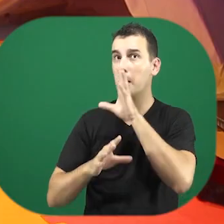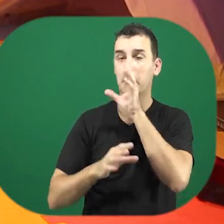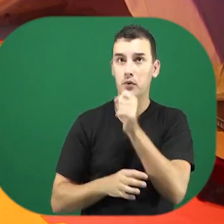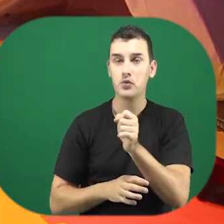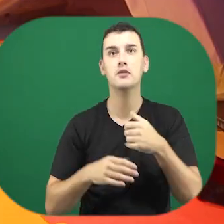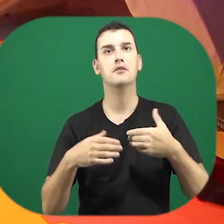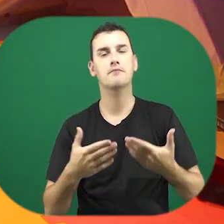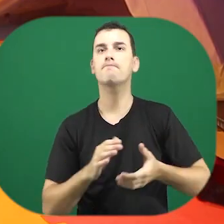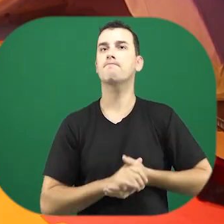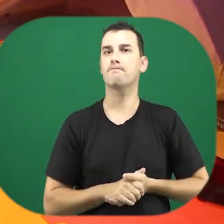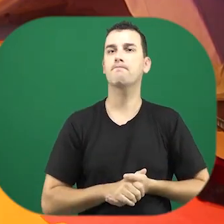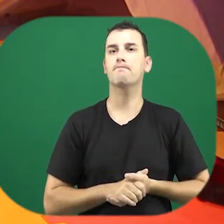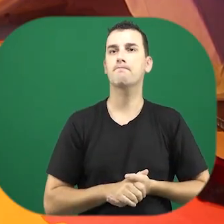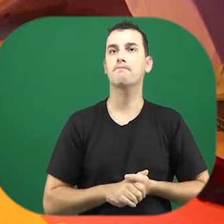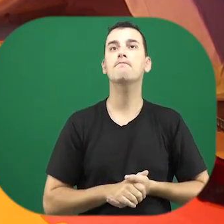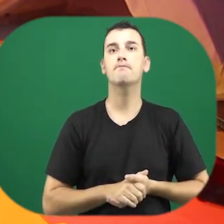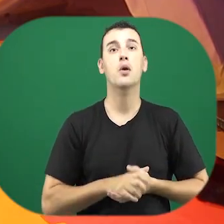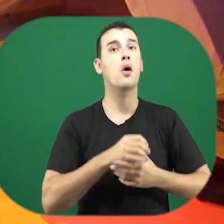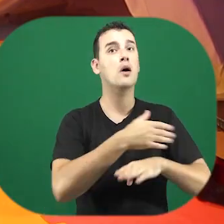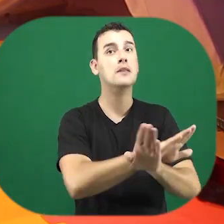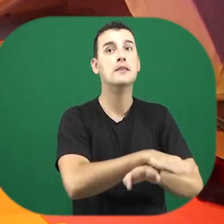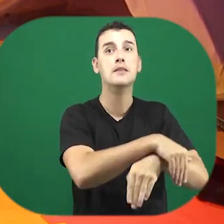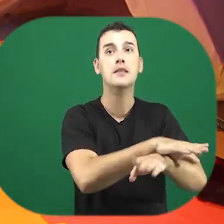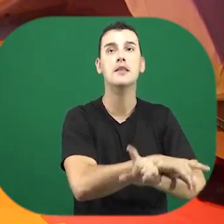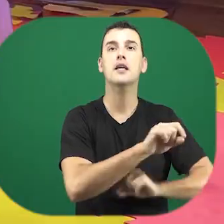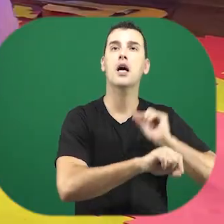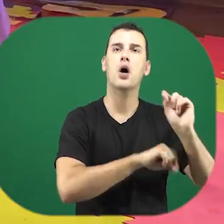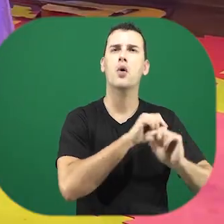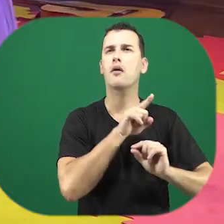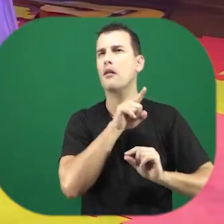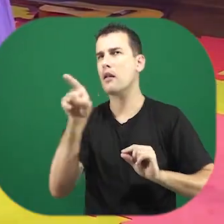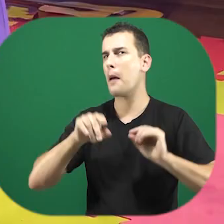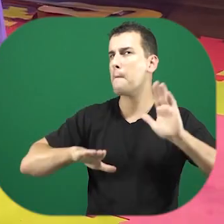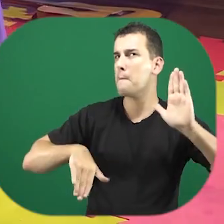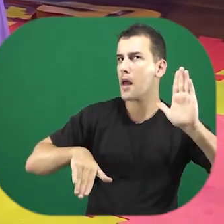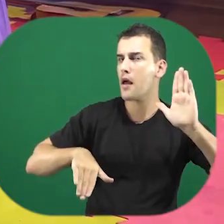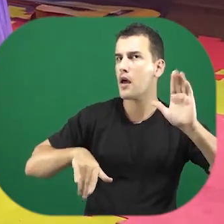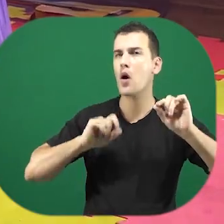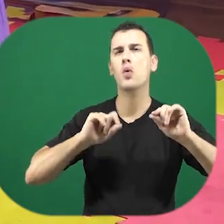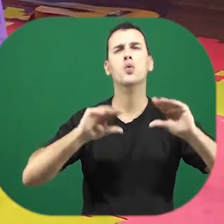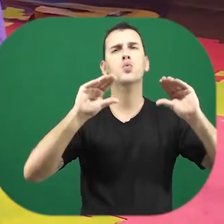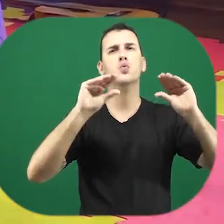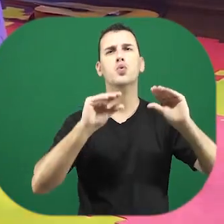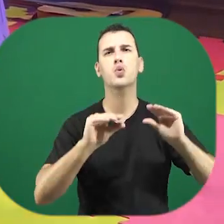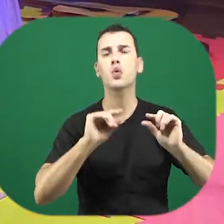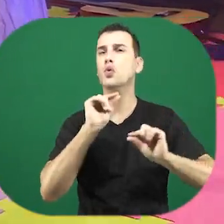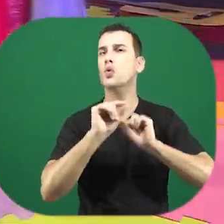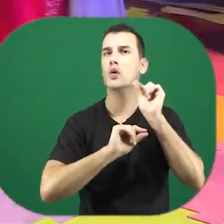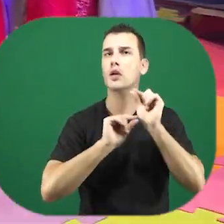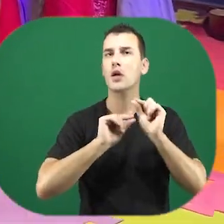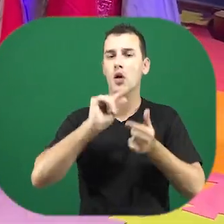porção. Exatamente. A sereia, então, foi à beira da praia e ao anoitecer tomou a sua